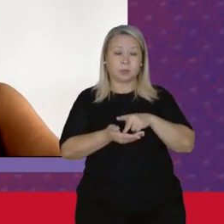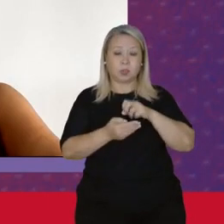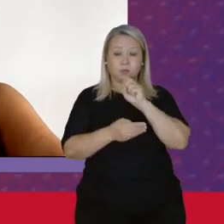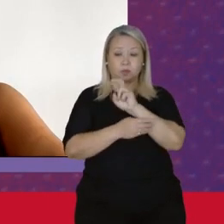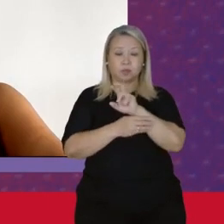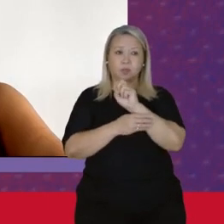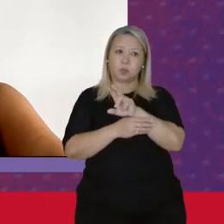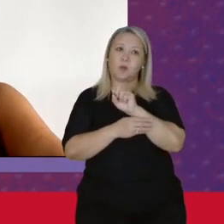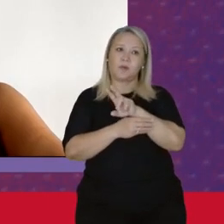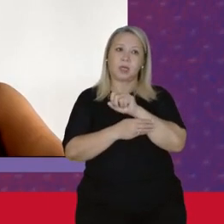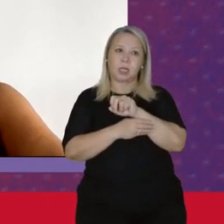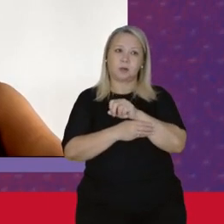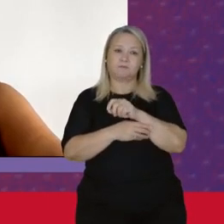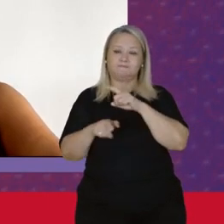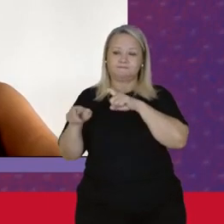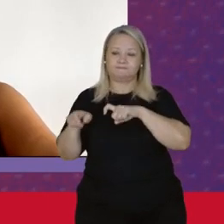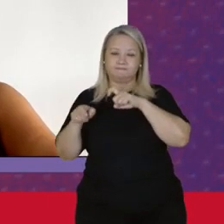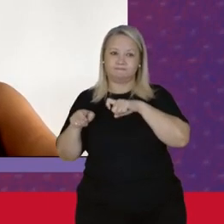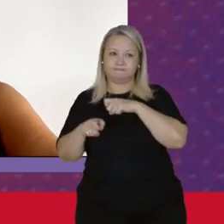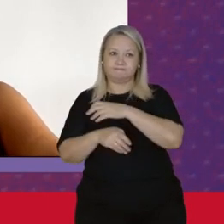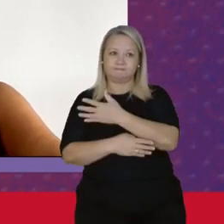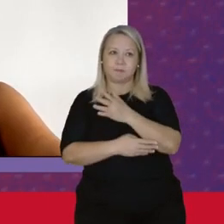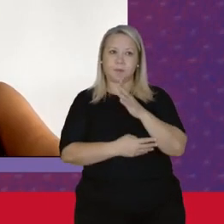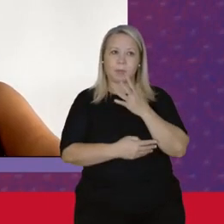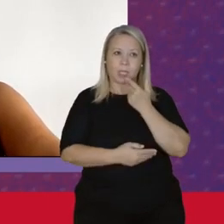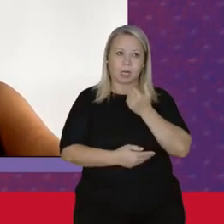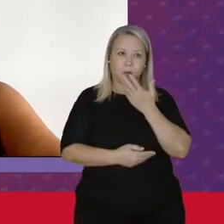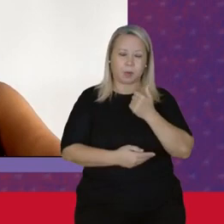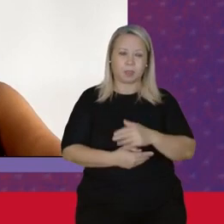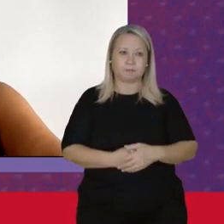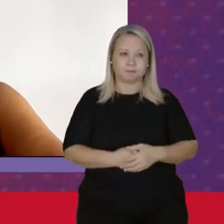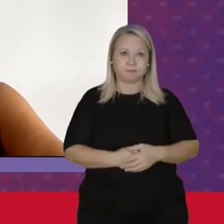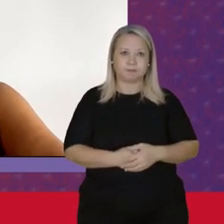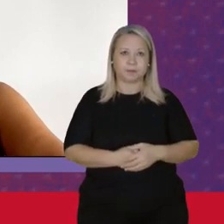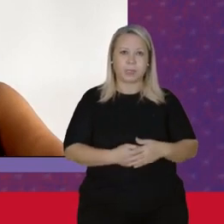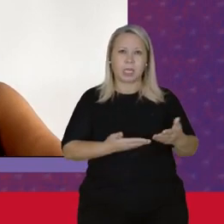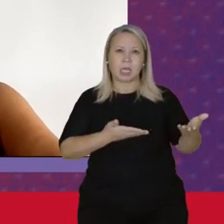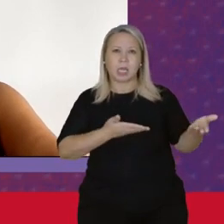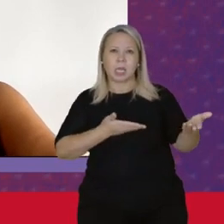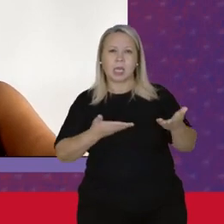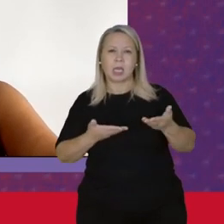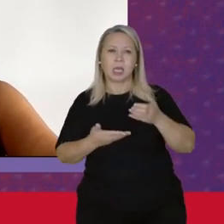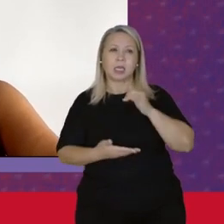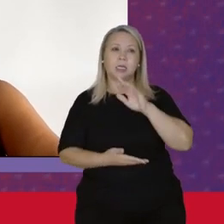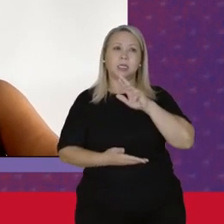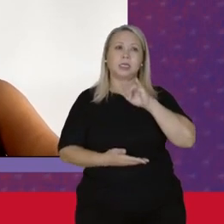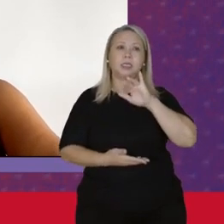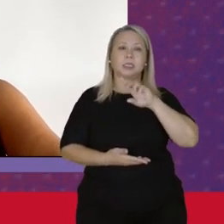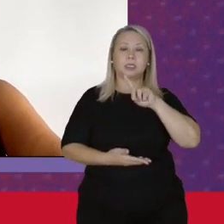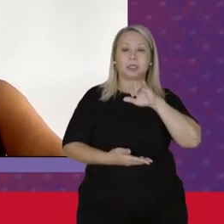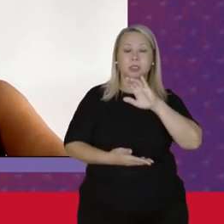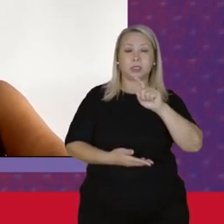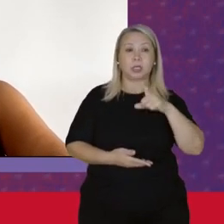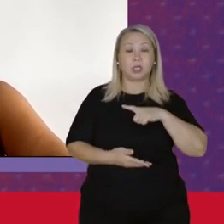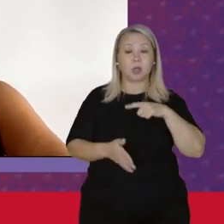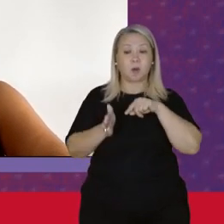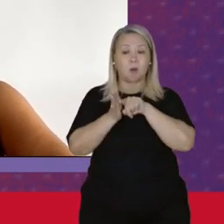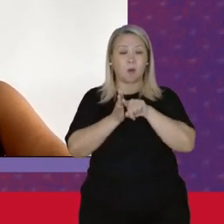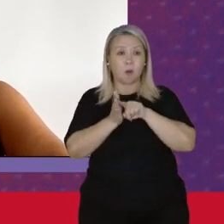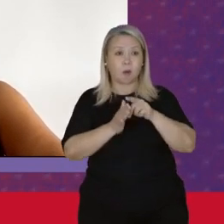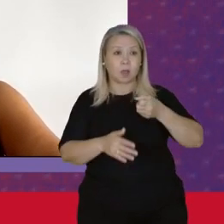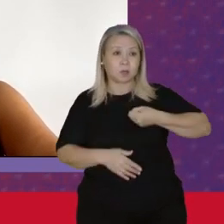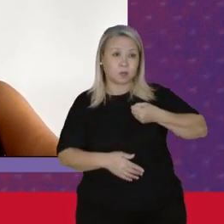agrotóxicos. Então, eu queria trazer... A Iridiane traz alguns números, eu vou citar rapidinho, porque